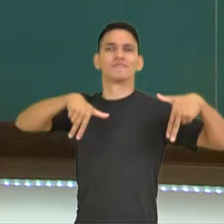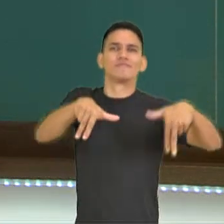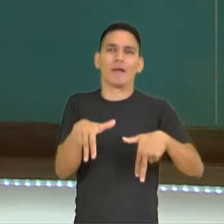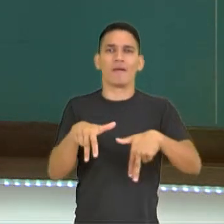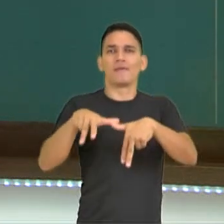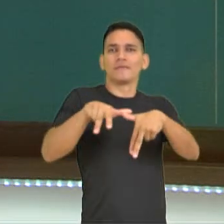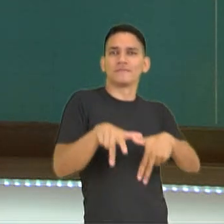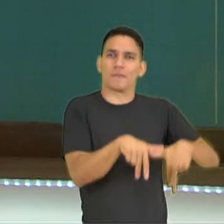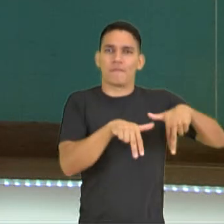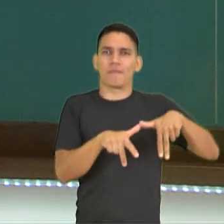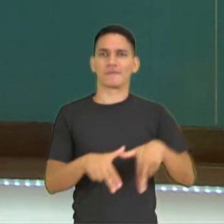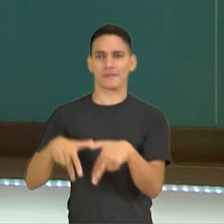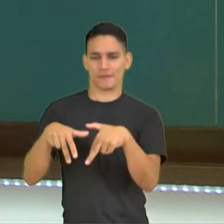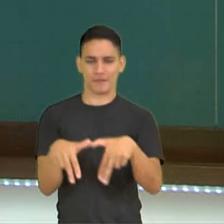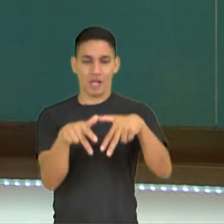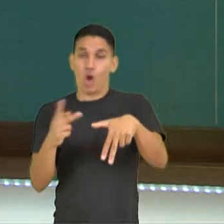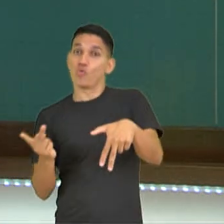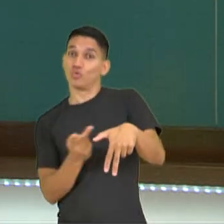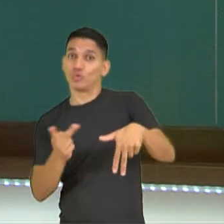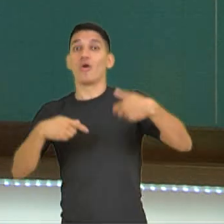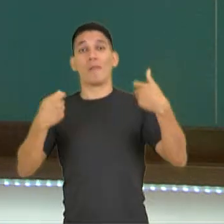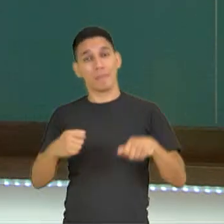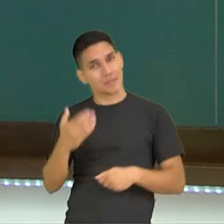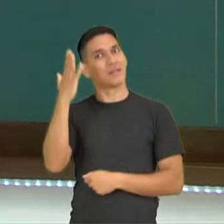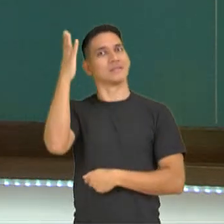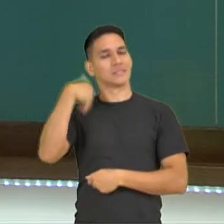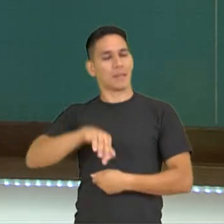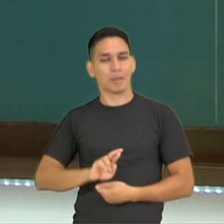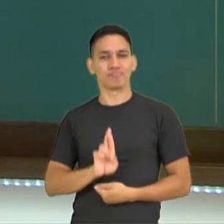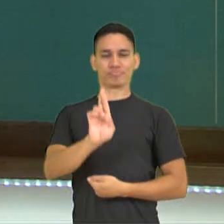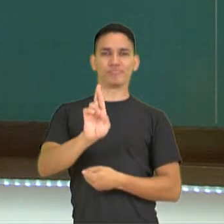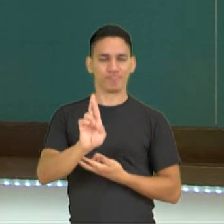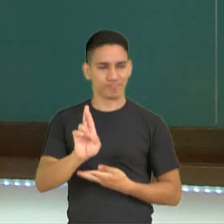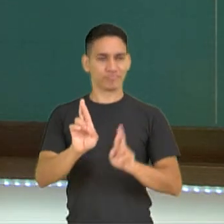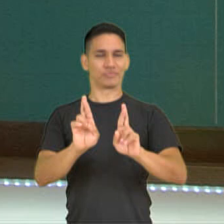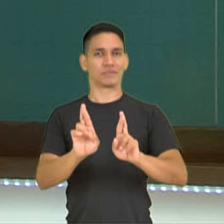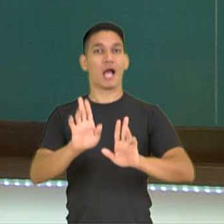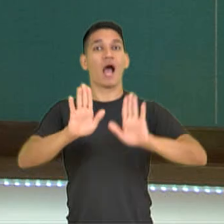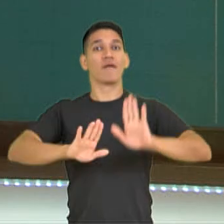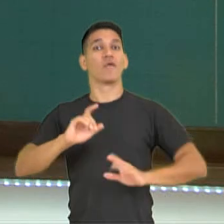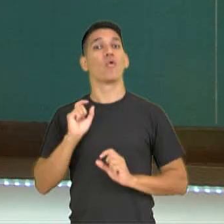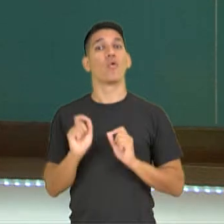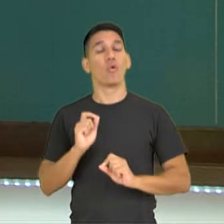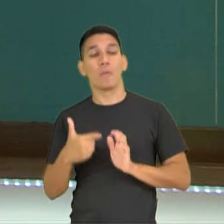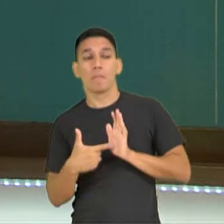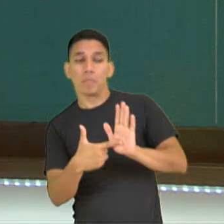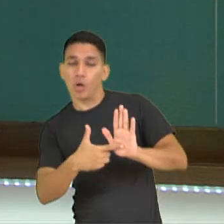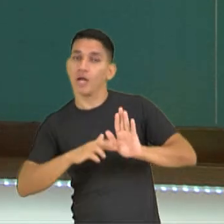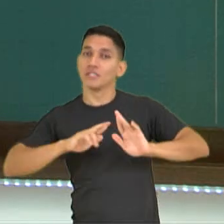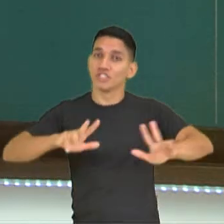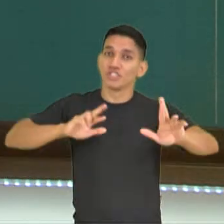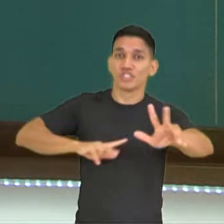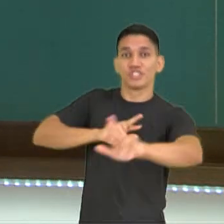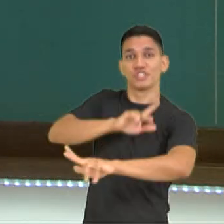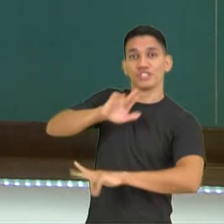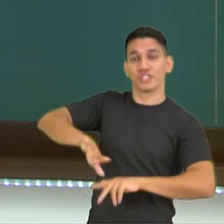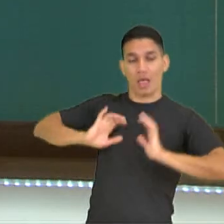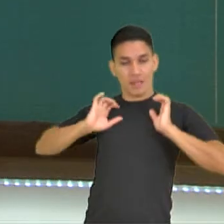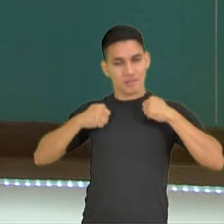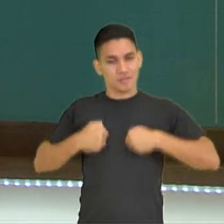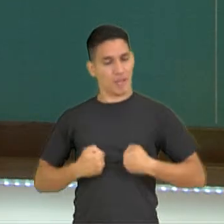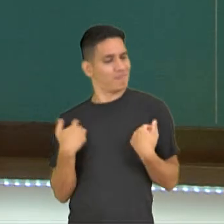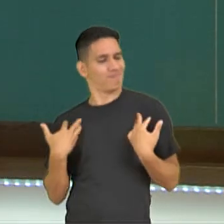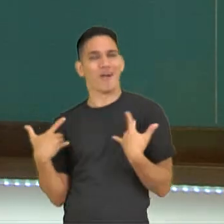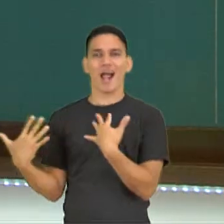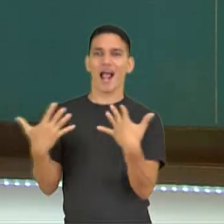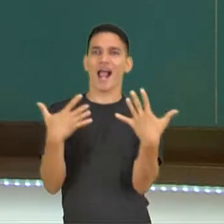têm que saber representar, muitas vezes expondo as diversas vestimentas muito ricas